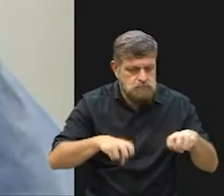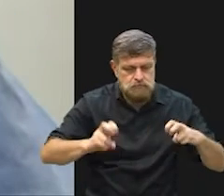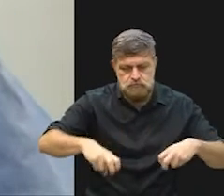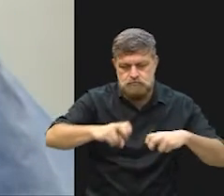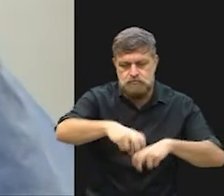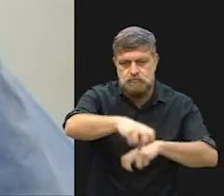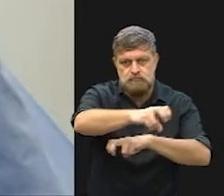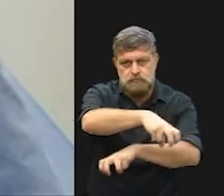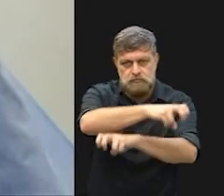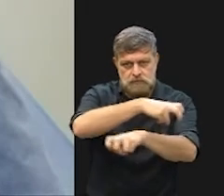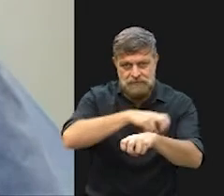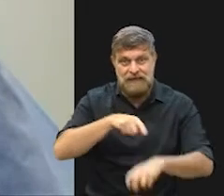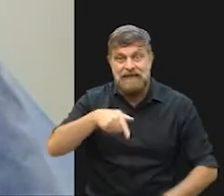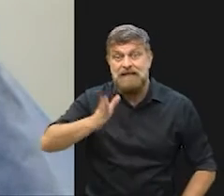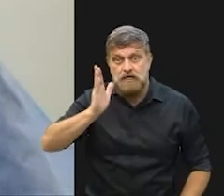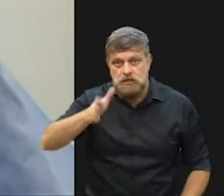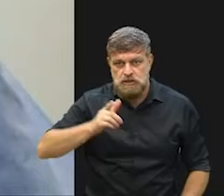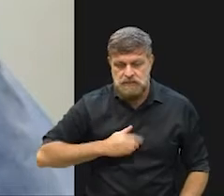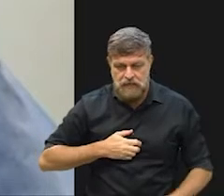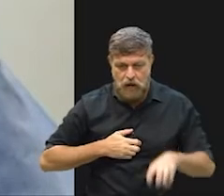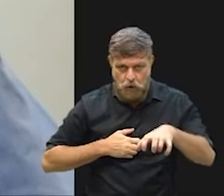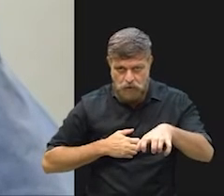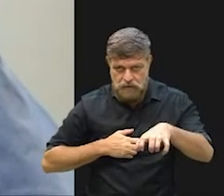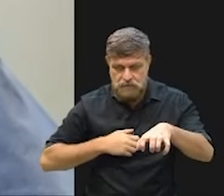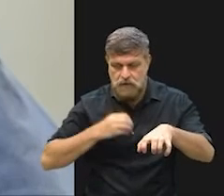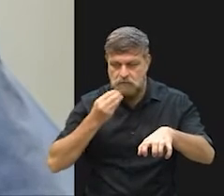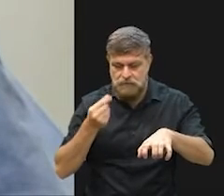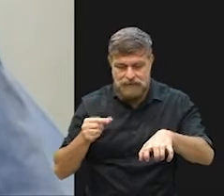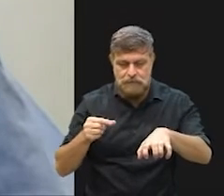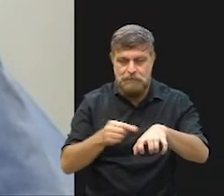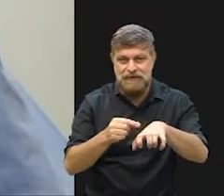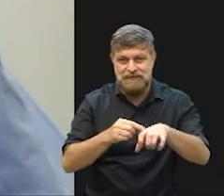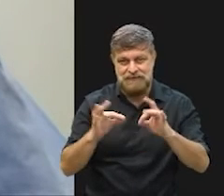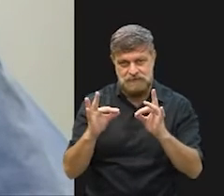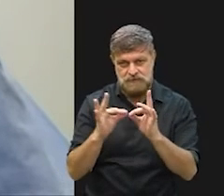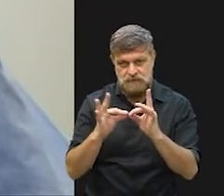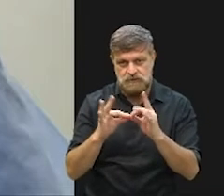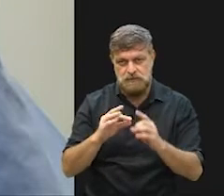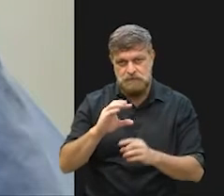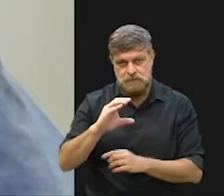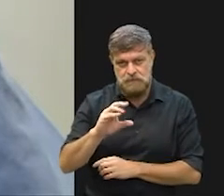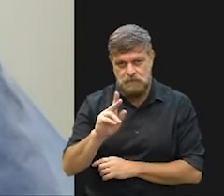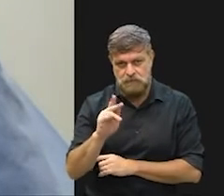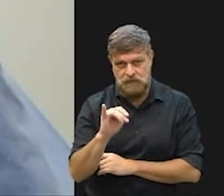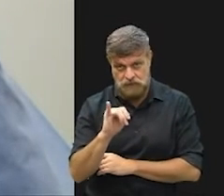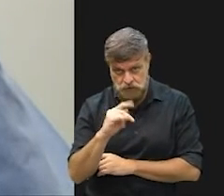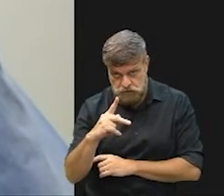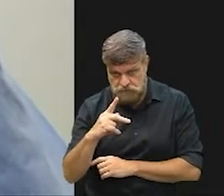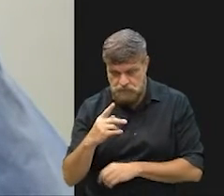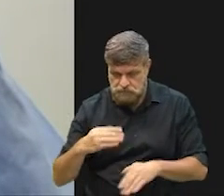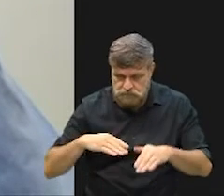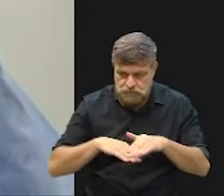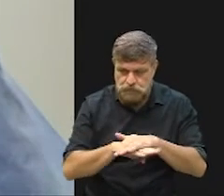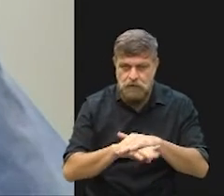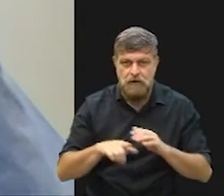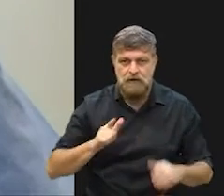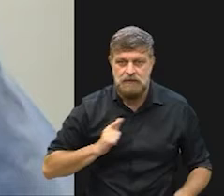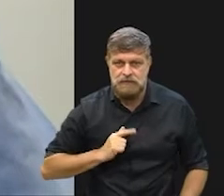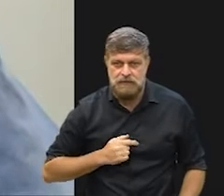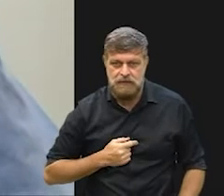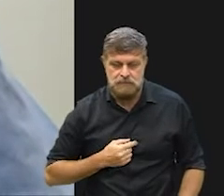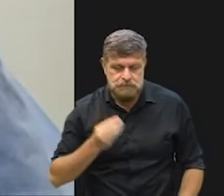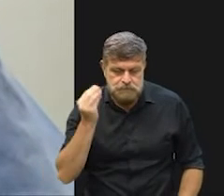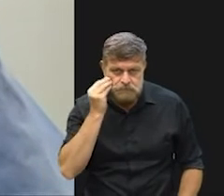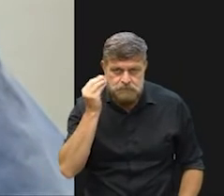esses animais são, inclusive, microchipados. E, em alguns casos, amostras desses animais têm sido